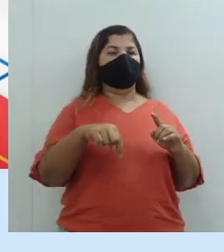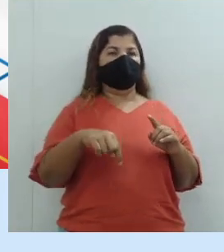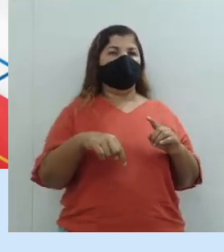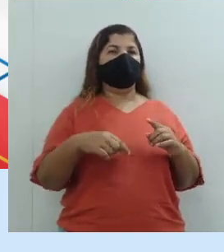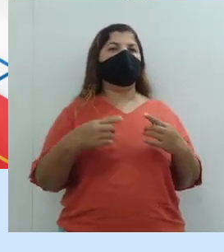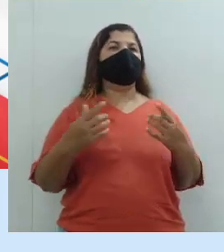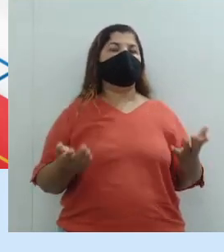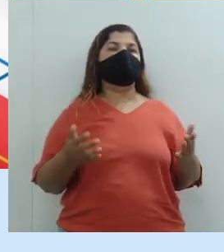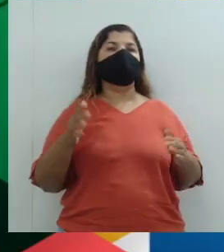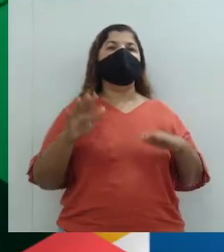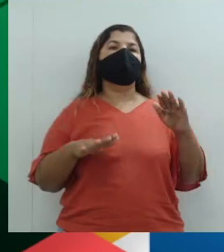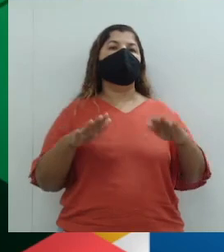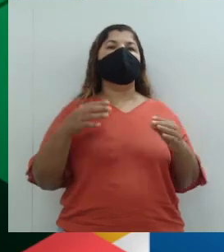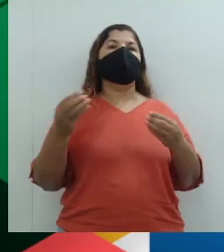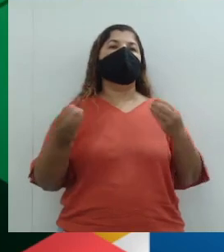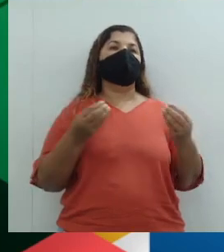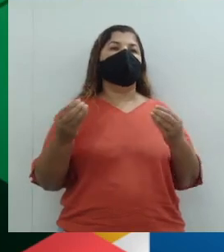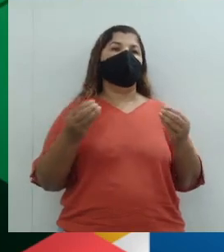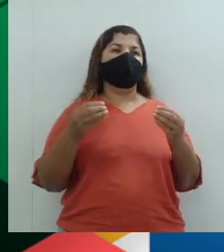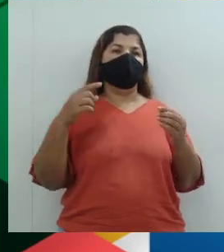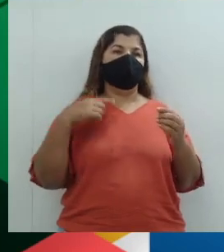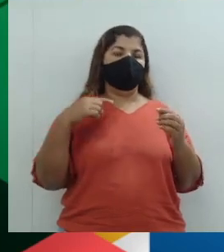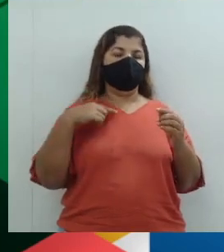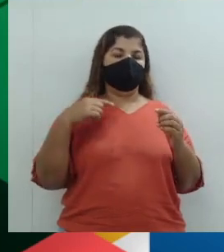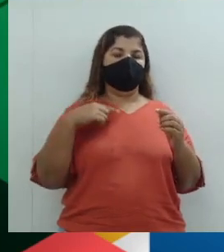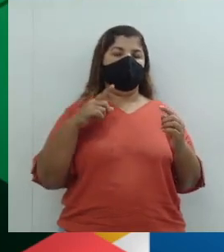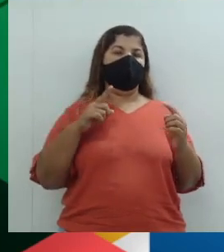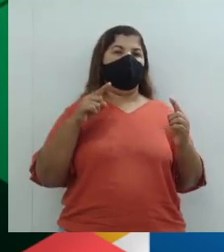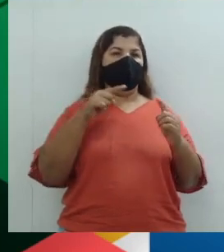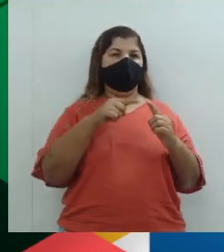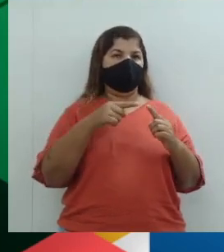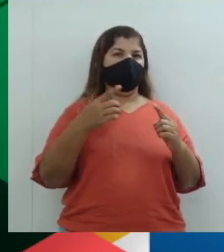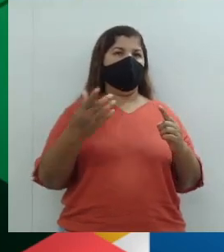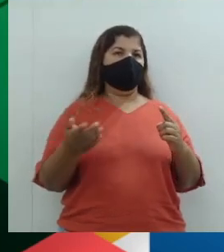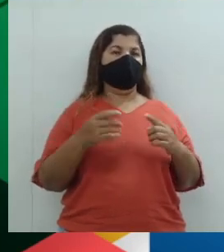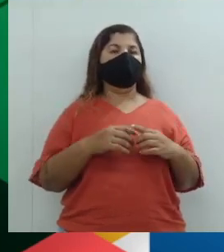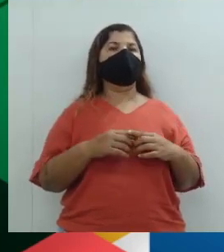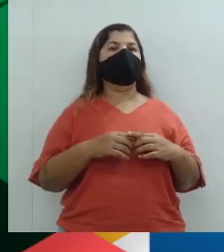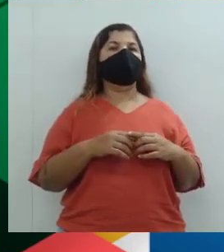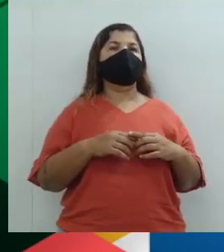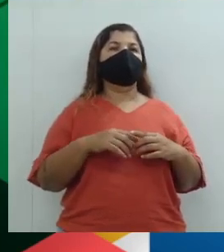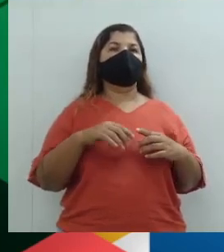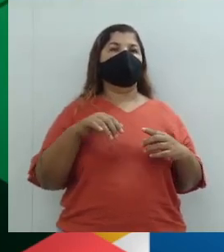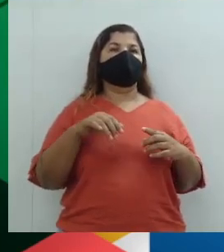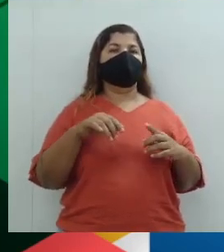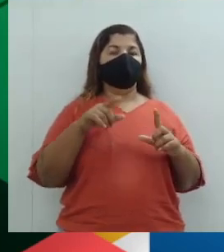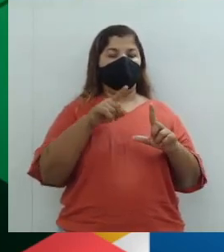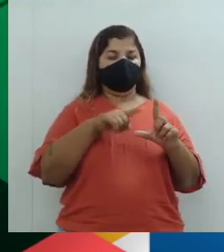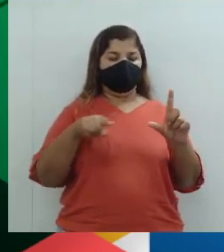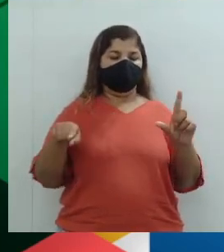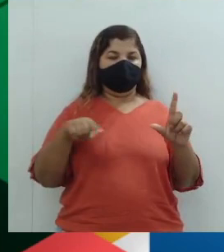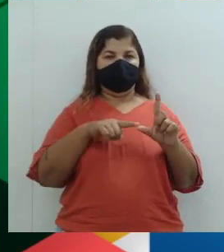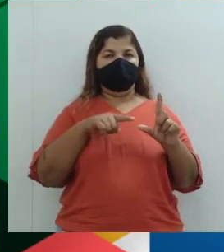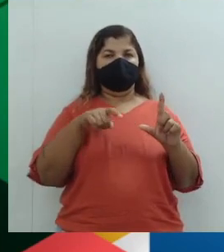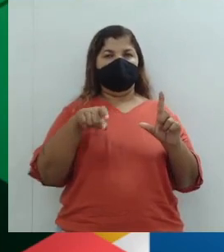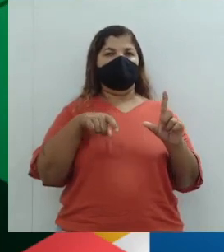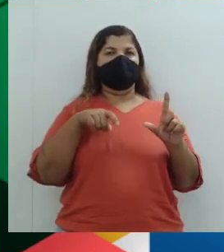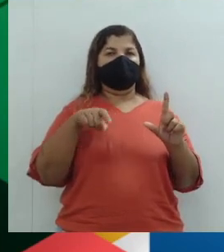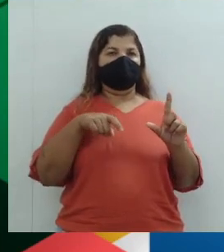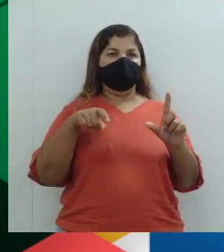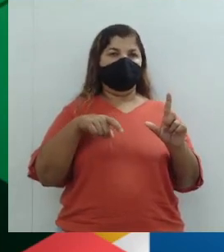vai depender de como vai estar aí o seu referencial. Já no eixo X, aplicando a segunda lei de Newton para o eixo